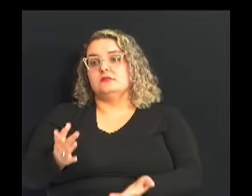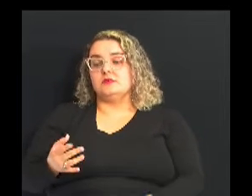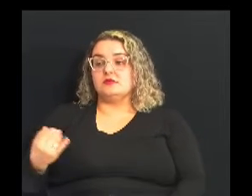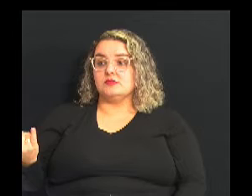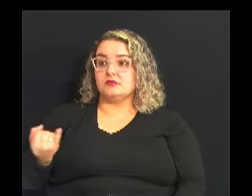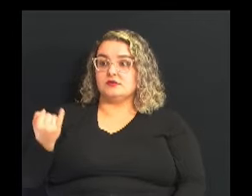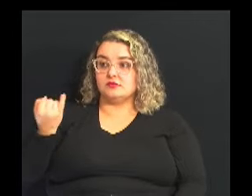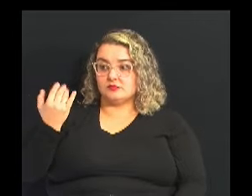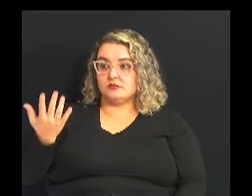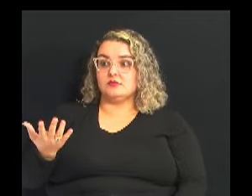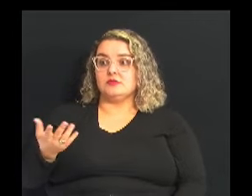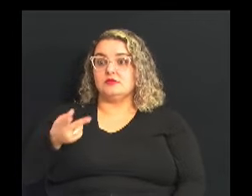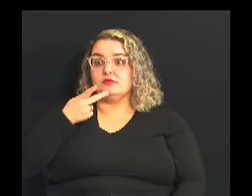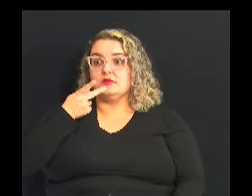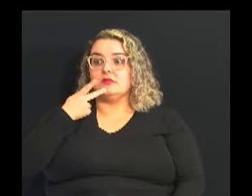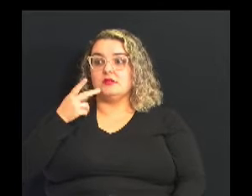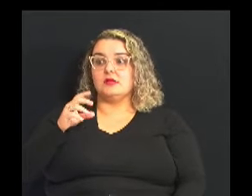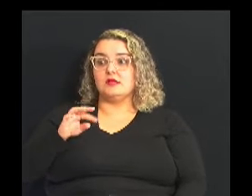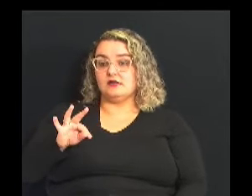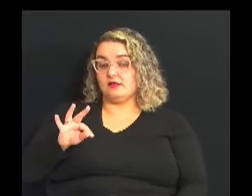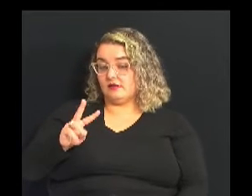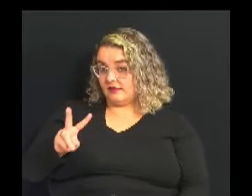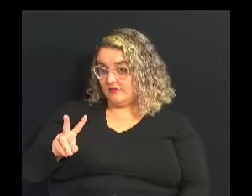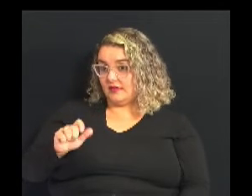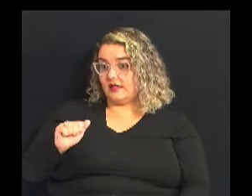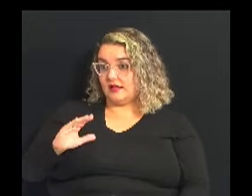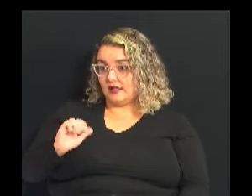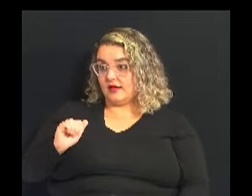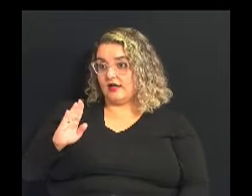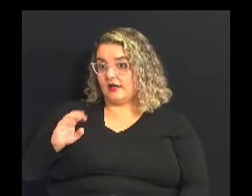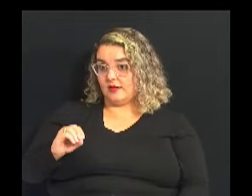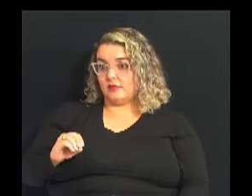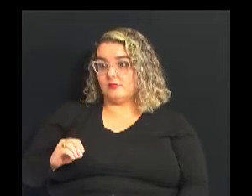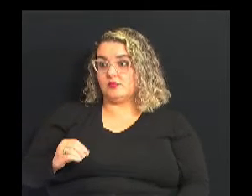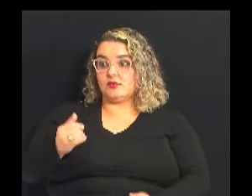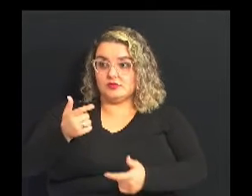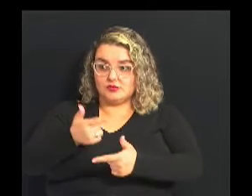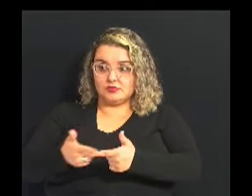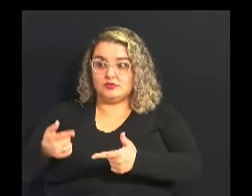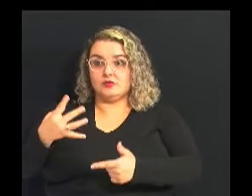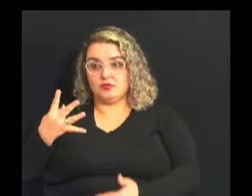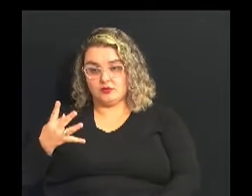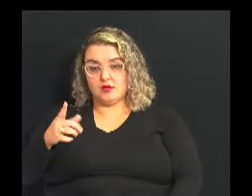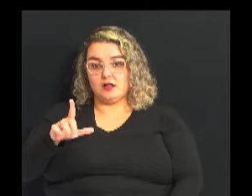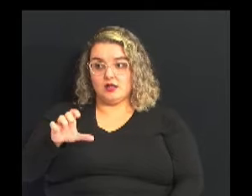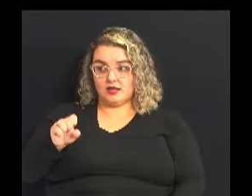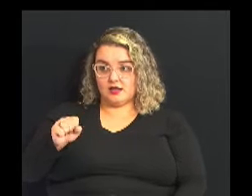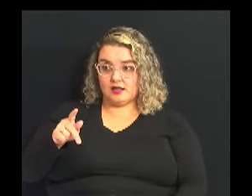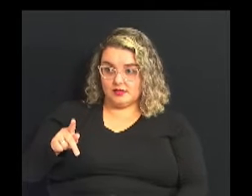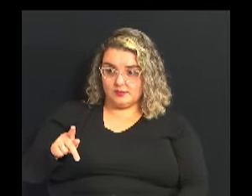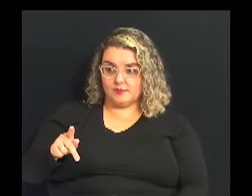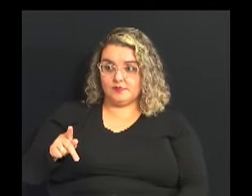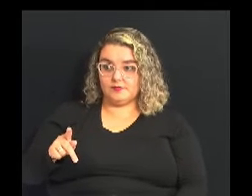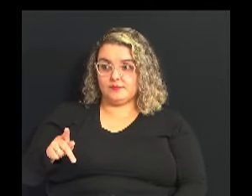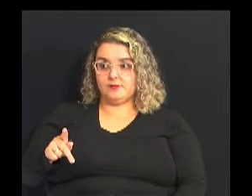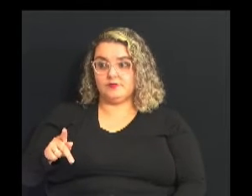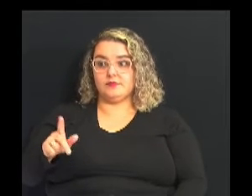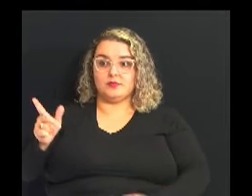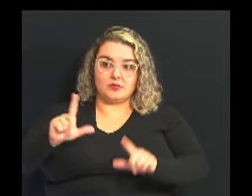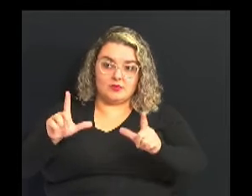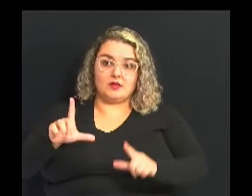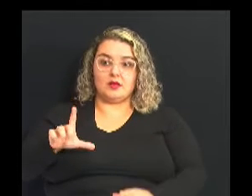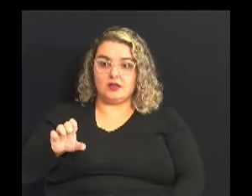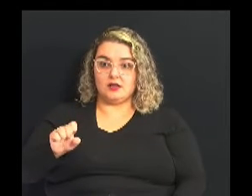apenas na TV a cabo, né? Então, nós dividíamos o canal 4 com a LESP, com a TV Alesp, no caso, né, da